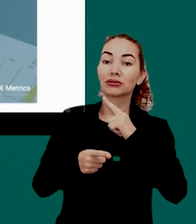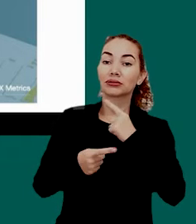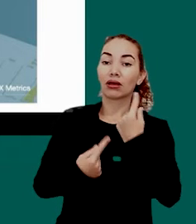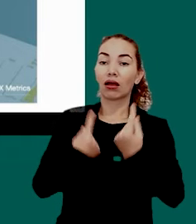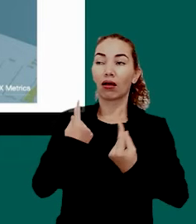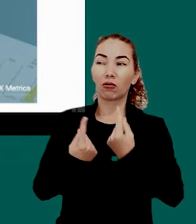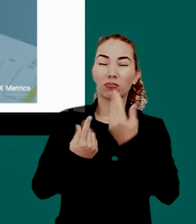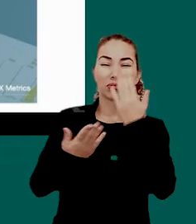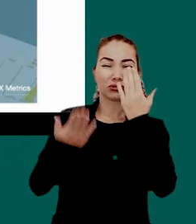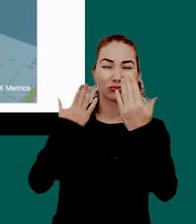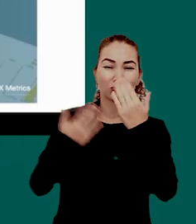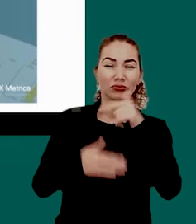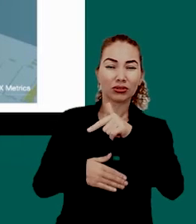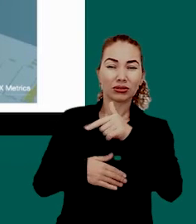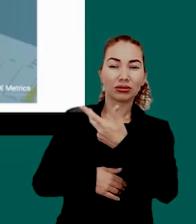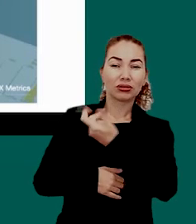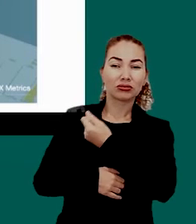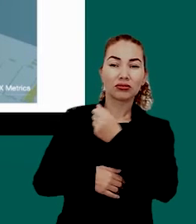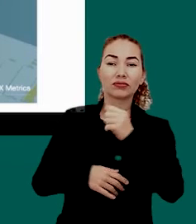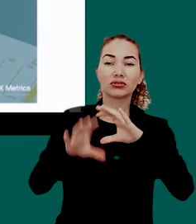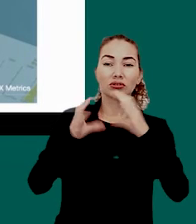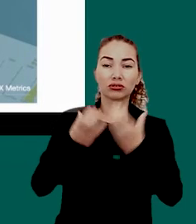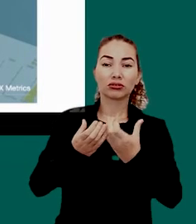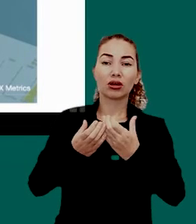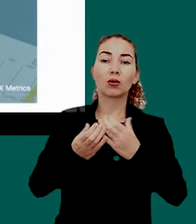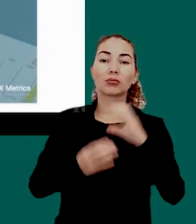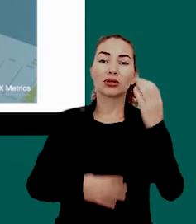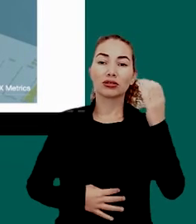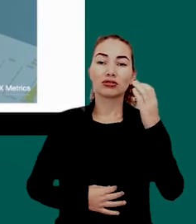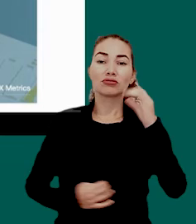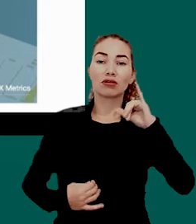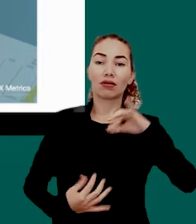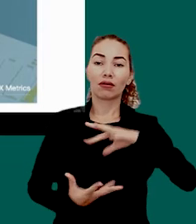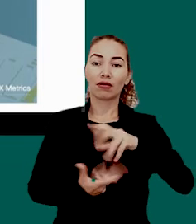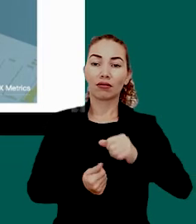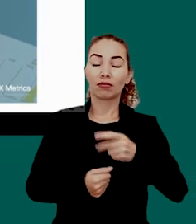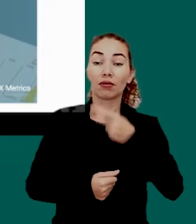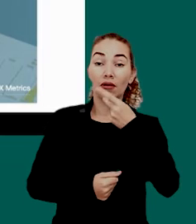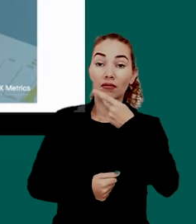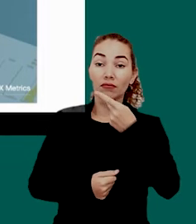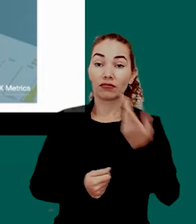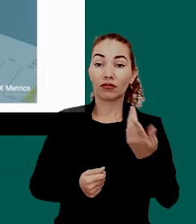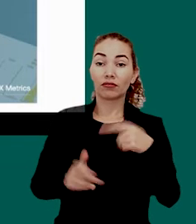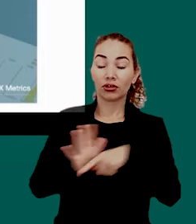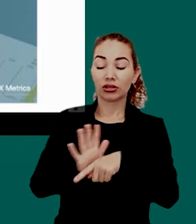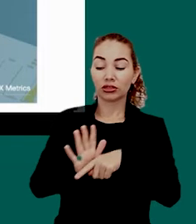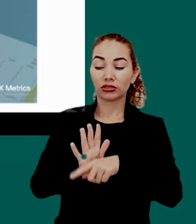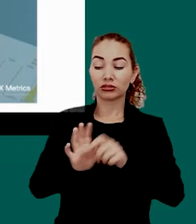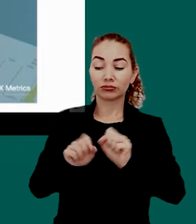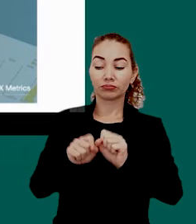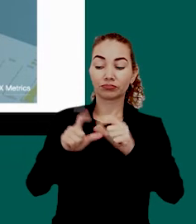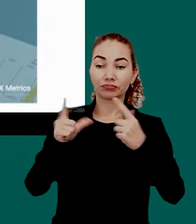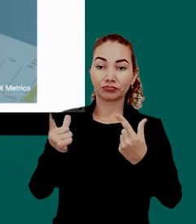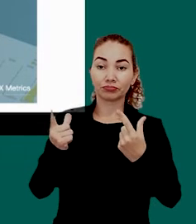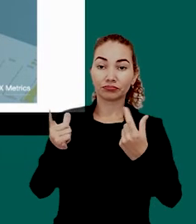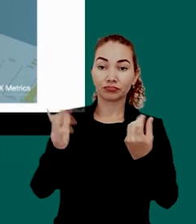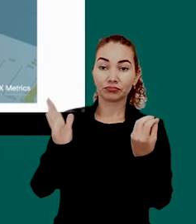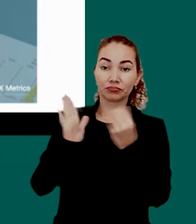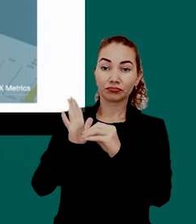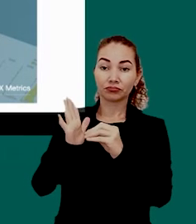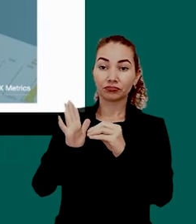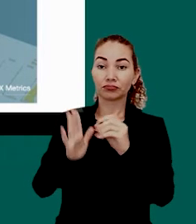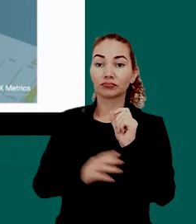tipo de desconfiança da comunidade científica internacional. Primeiro, vamos falar do estudo publicado na Lancet, né, com os primeiros